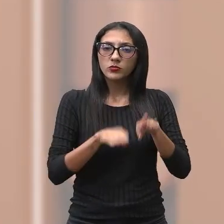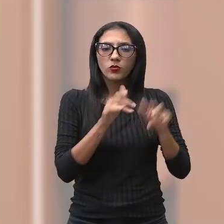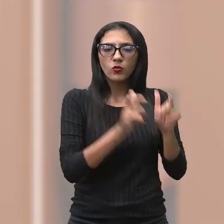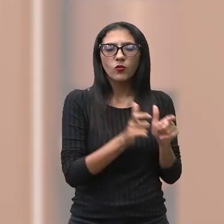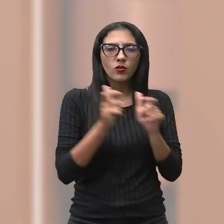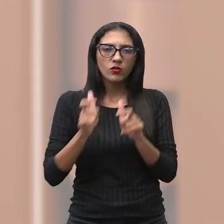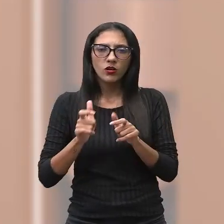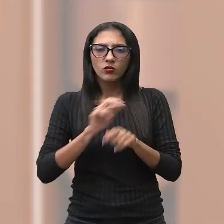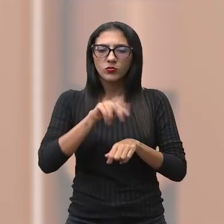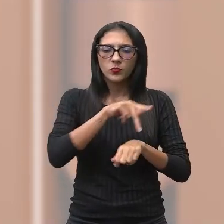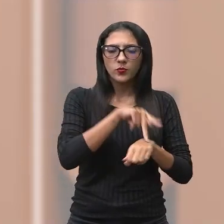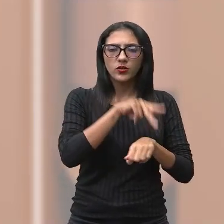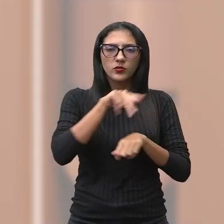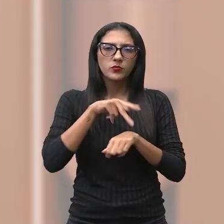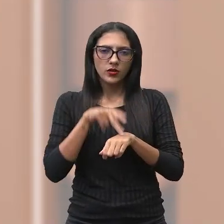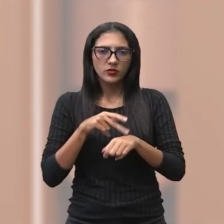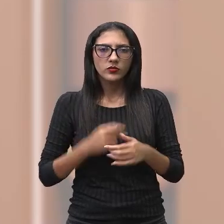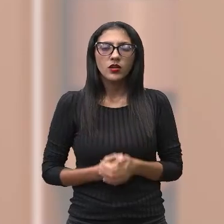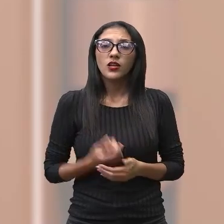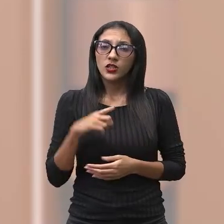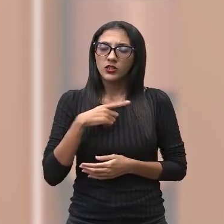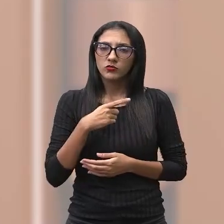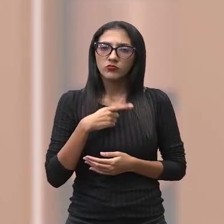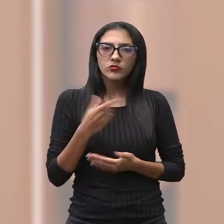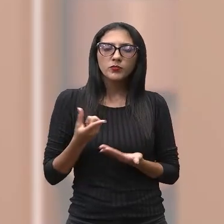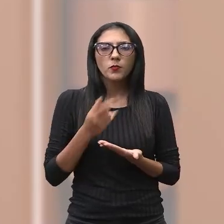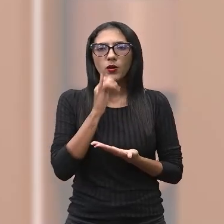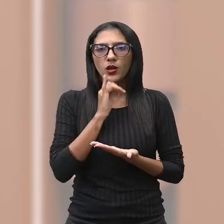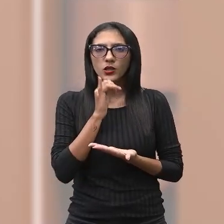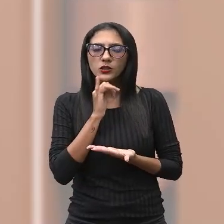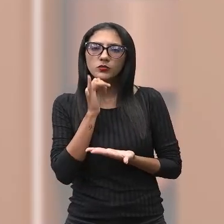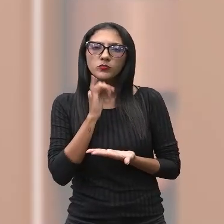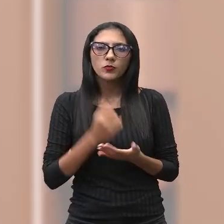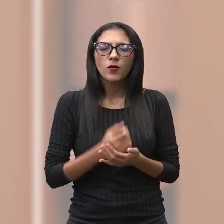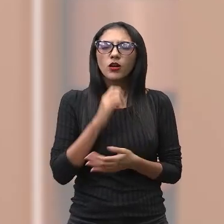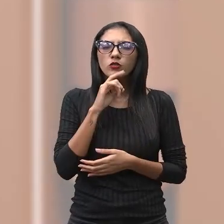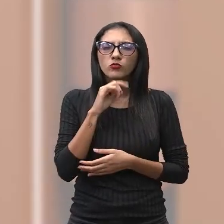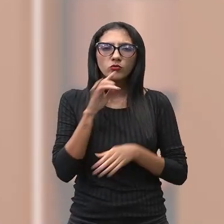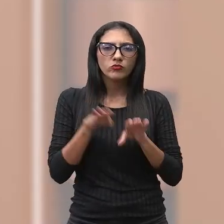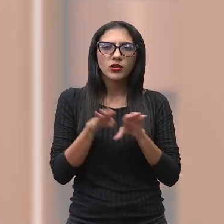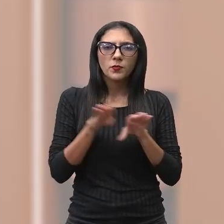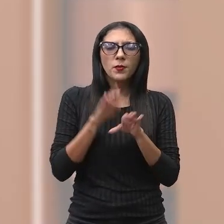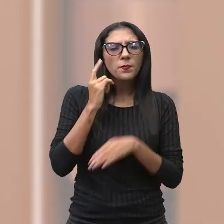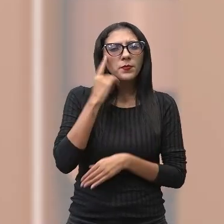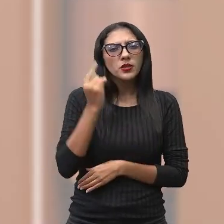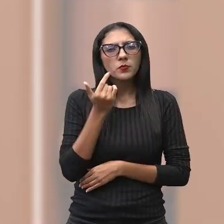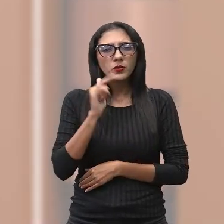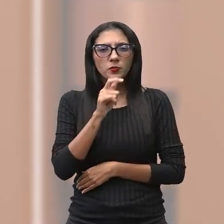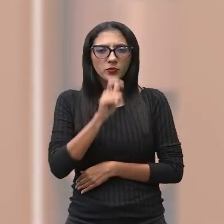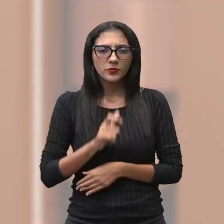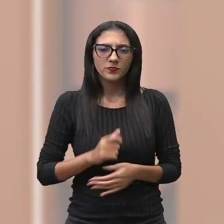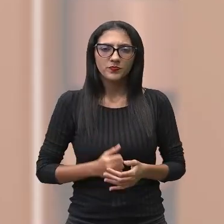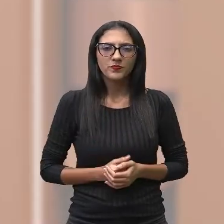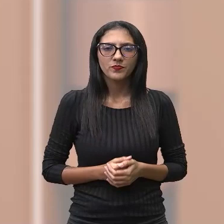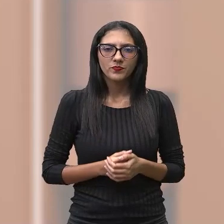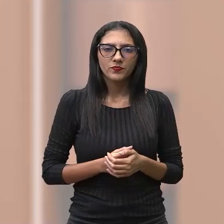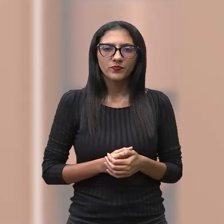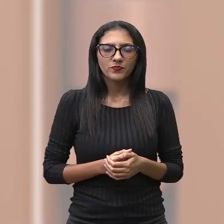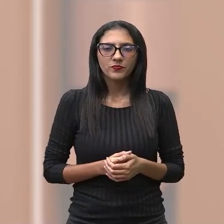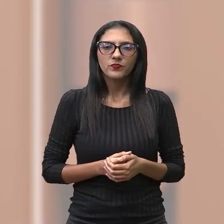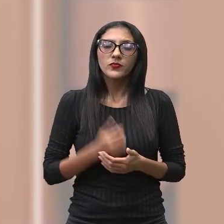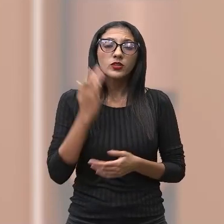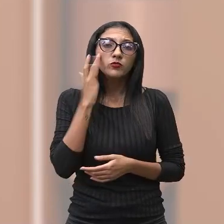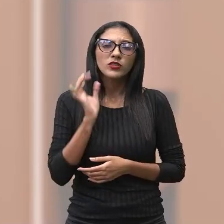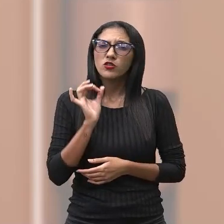e isso pode provocar desejo de que alguém vá morar em outro lugar. Não sei se é o caso específico